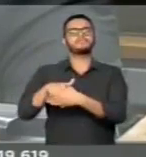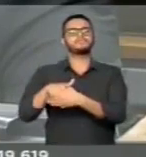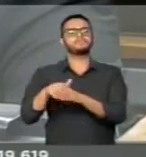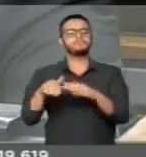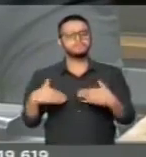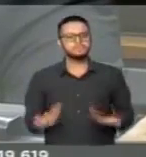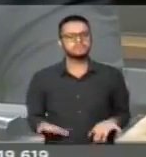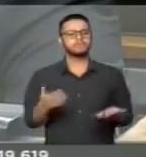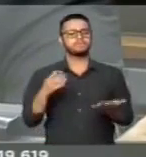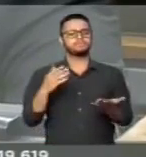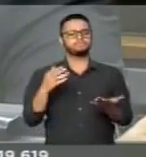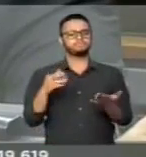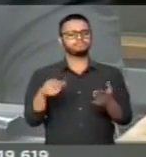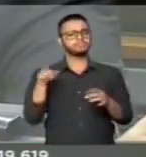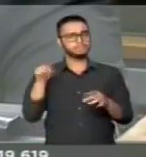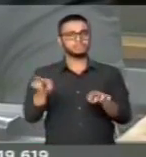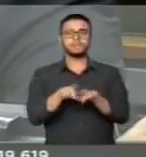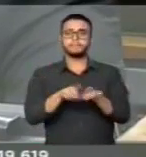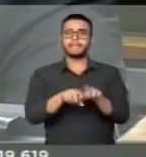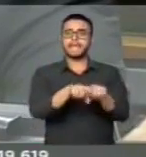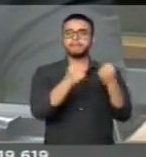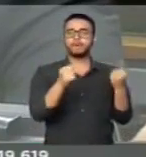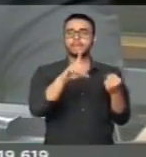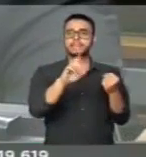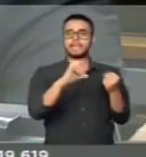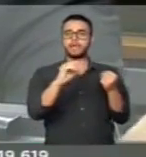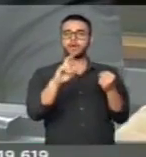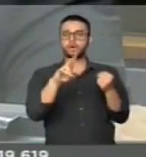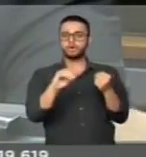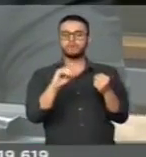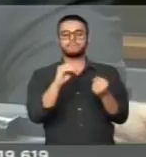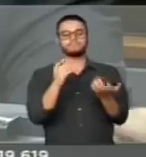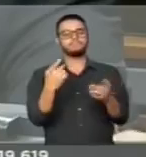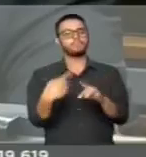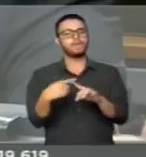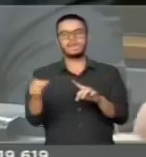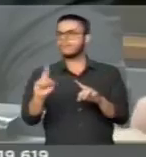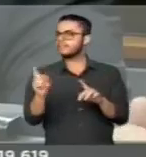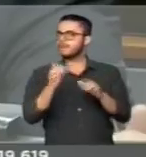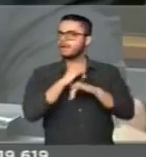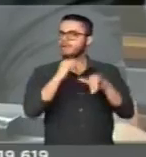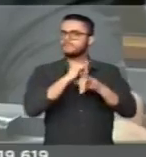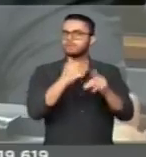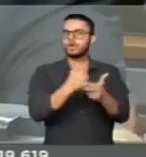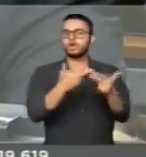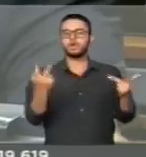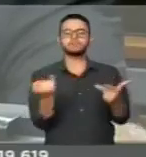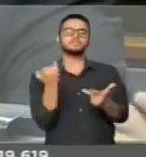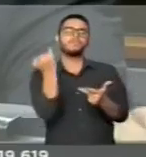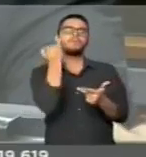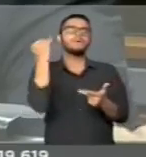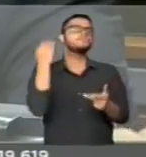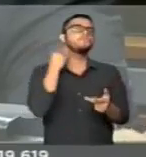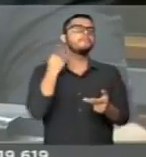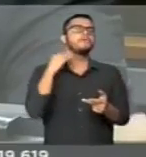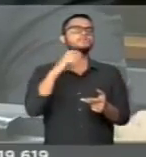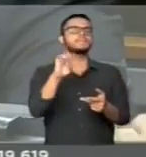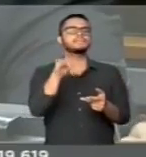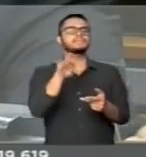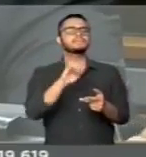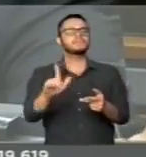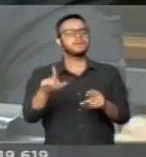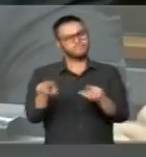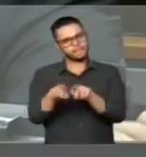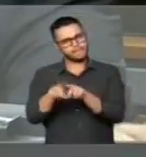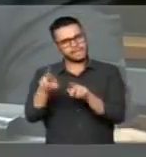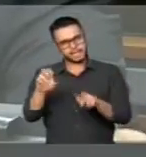depoimento quebrou também o decoro parlamentar, ao não prestar informações relevantes e obrigatórias ao Banco Central do Brasil, como também à